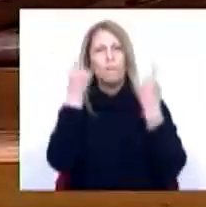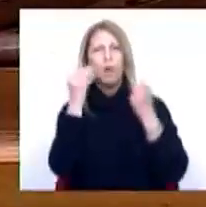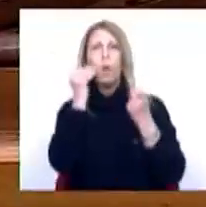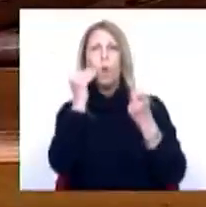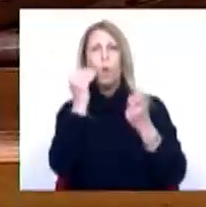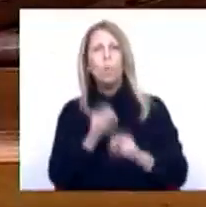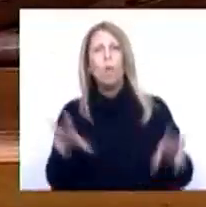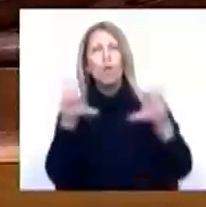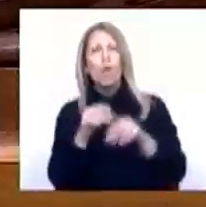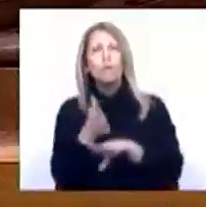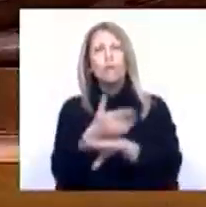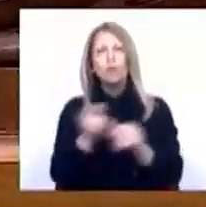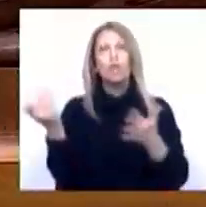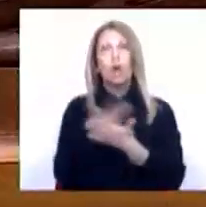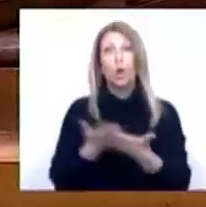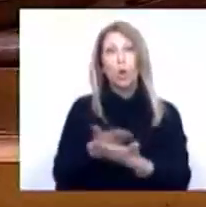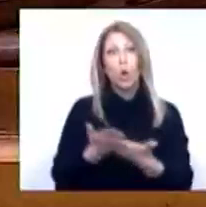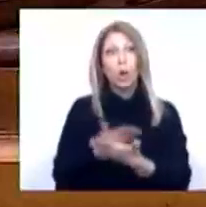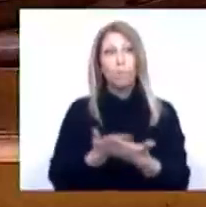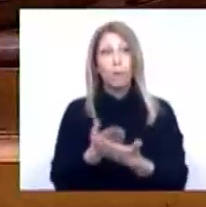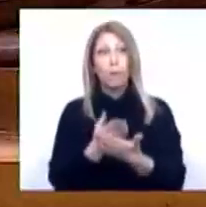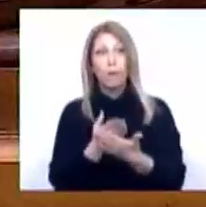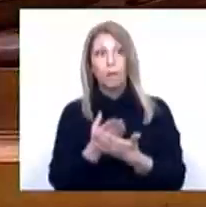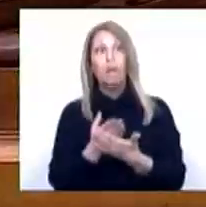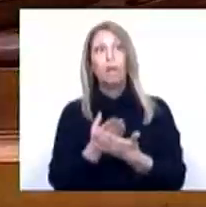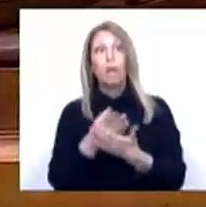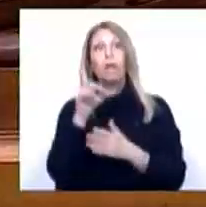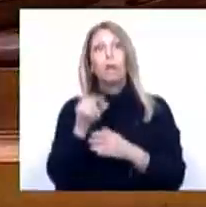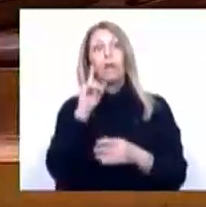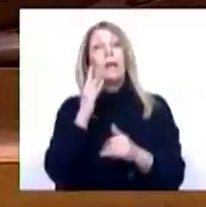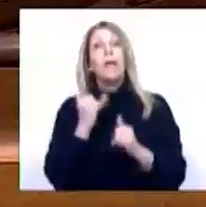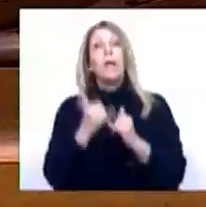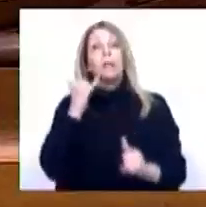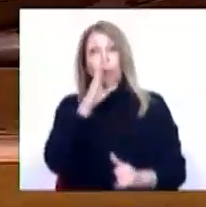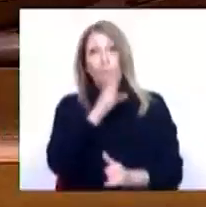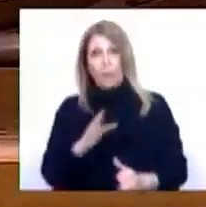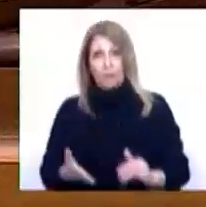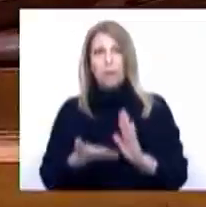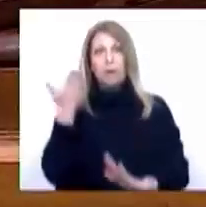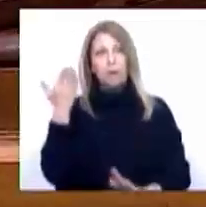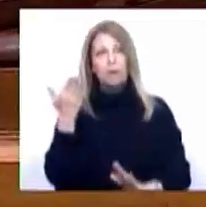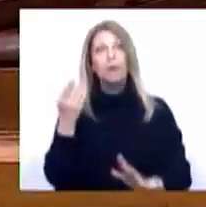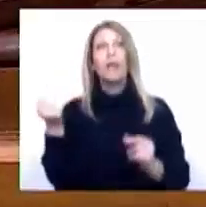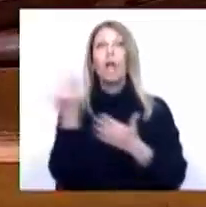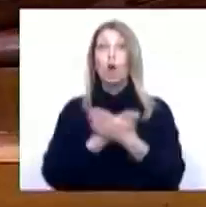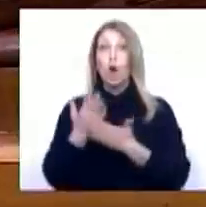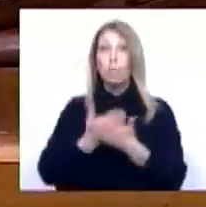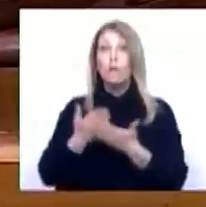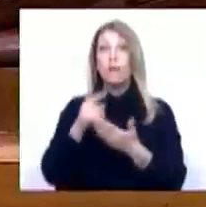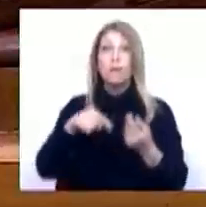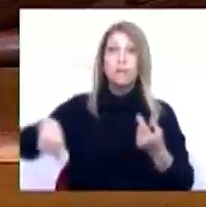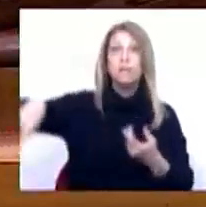economia, aplicando mais a questão da digitalização, a questão da economia circular